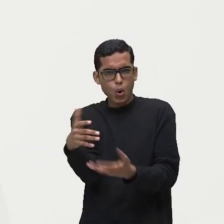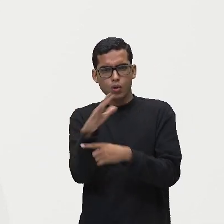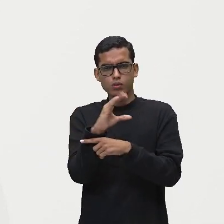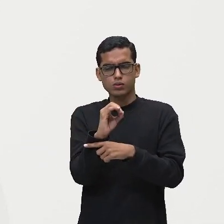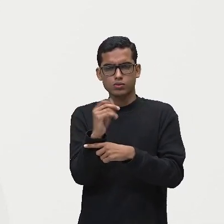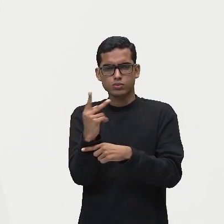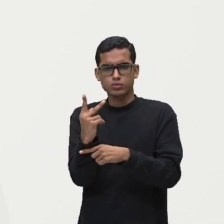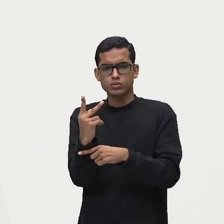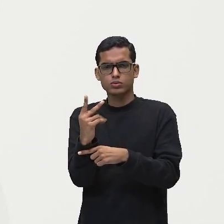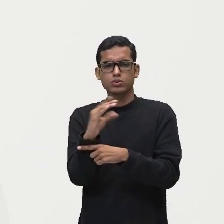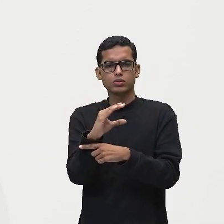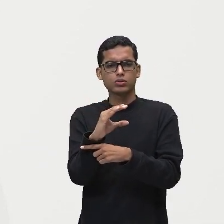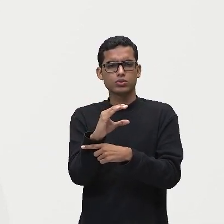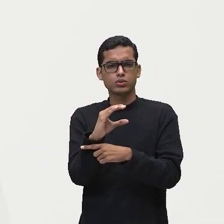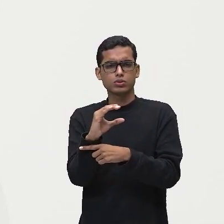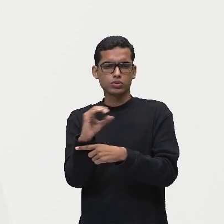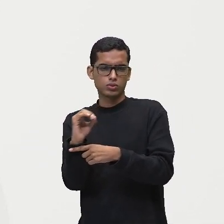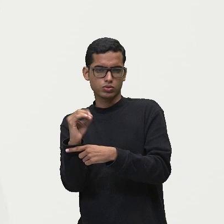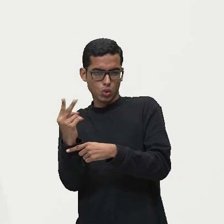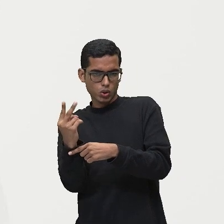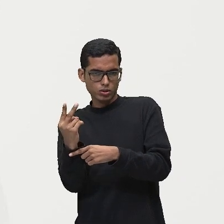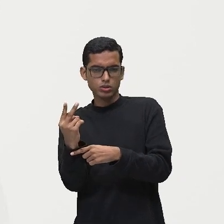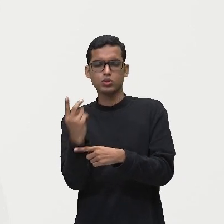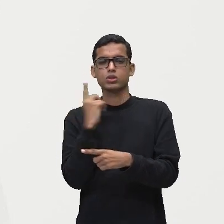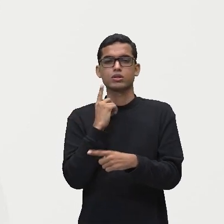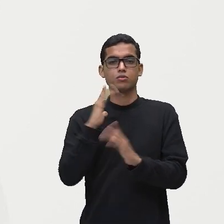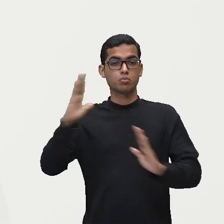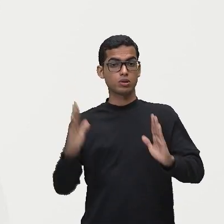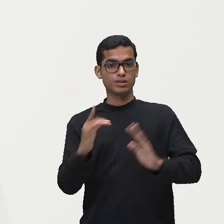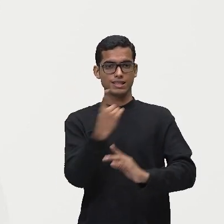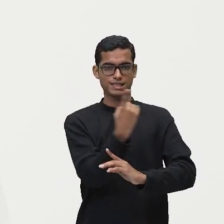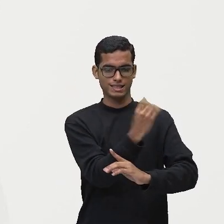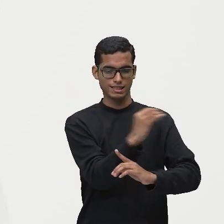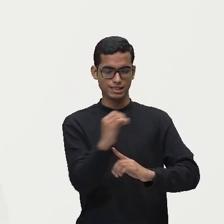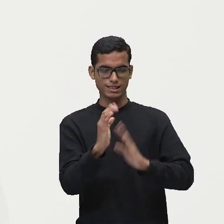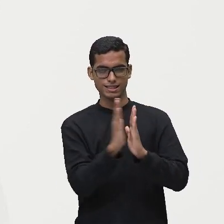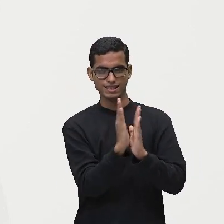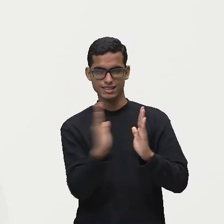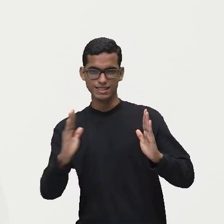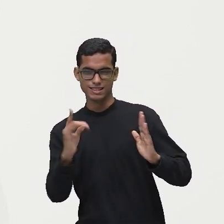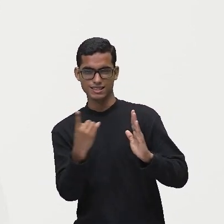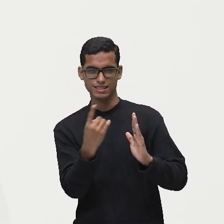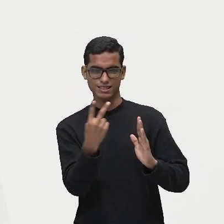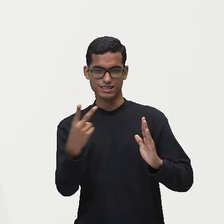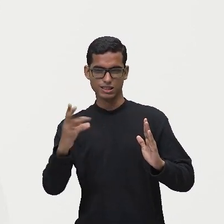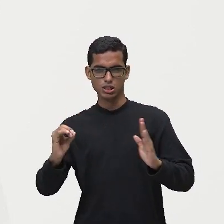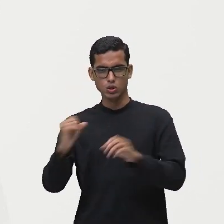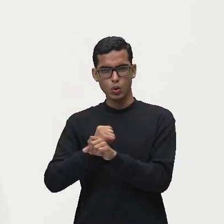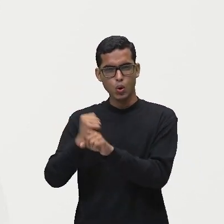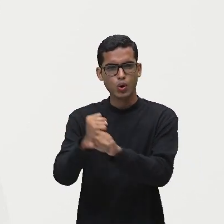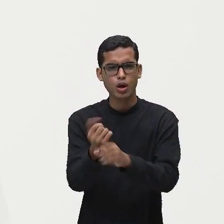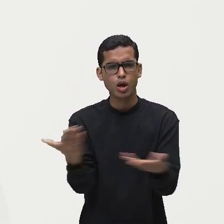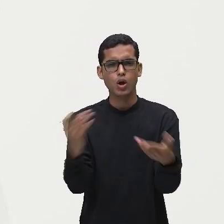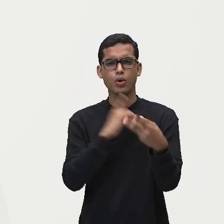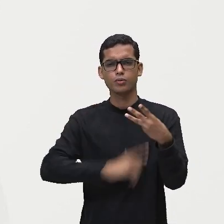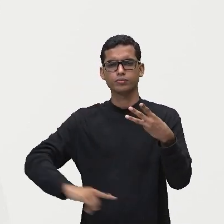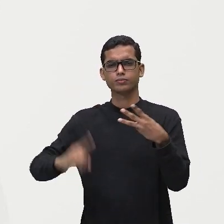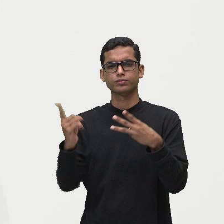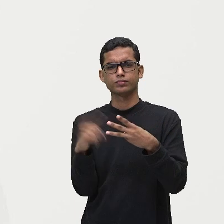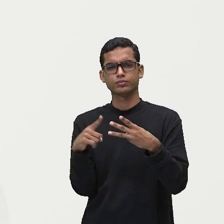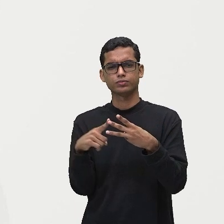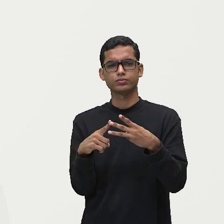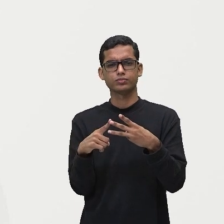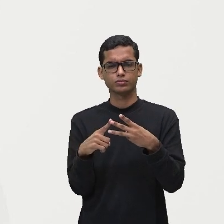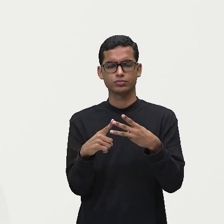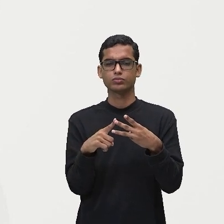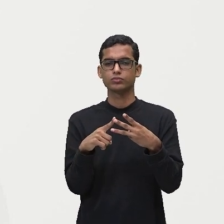a 120 anos. Dá medo, não dá? O metano, de 12 a